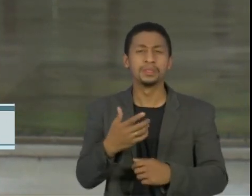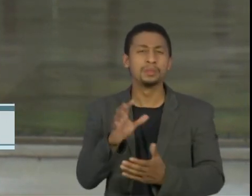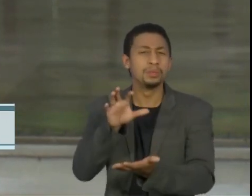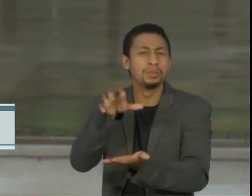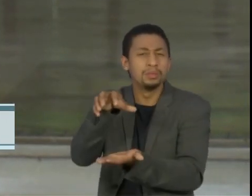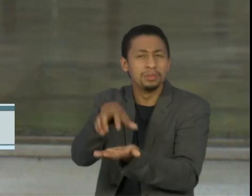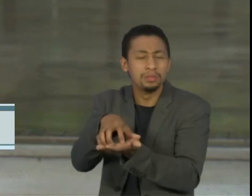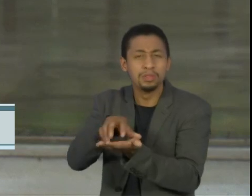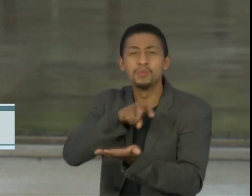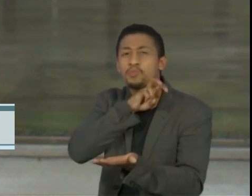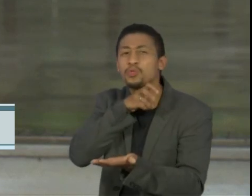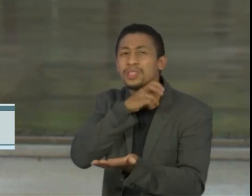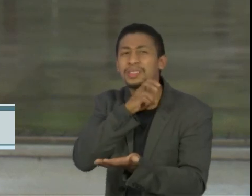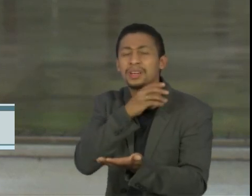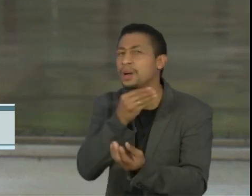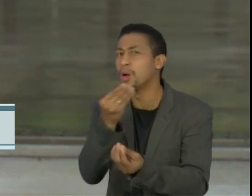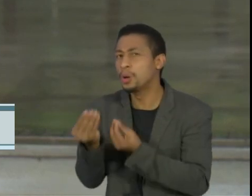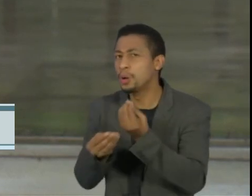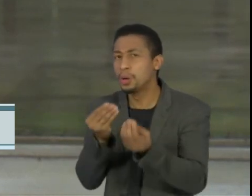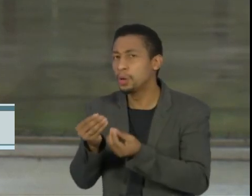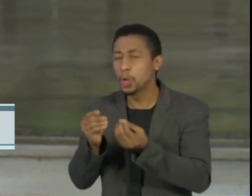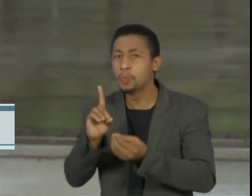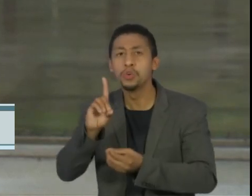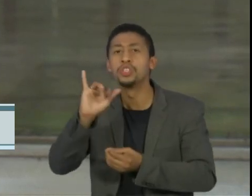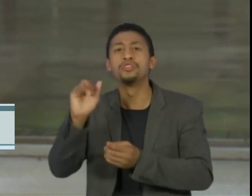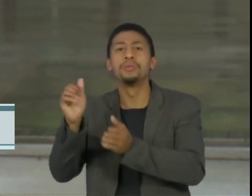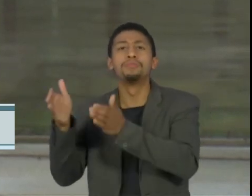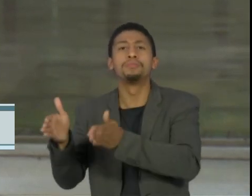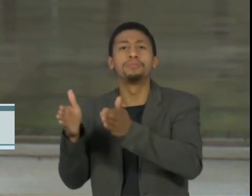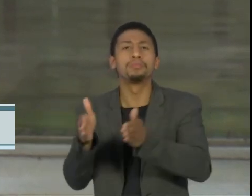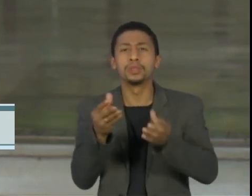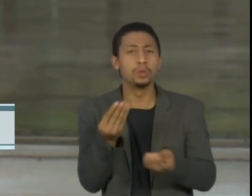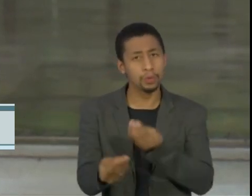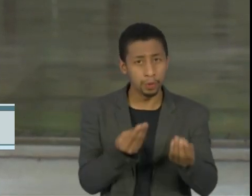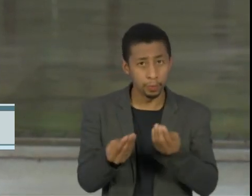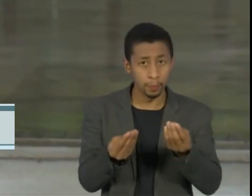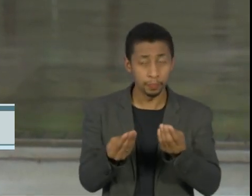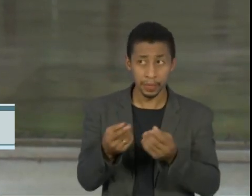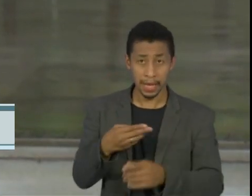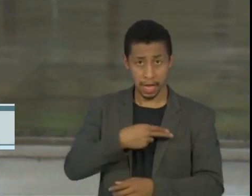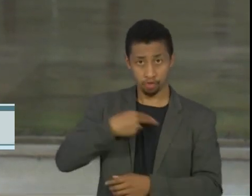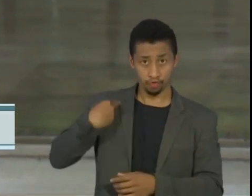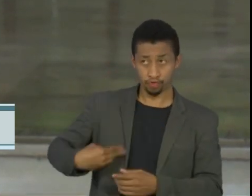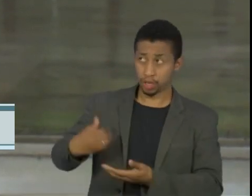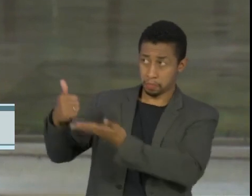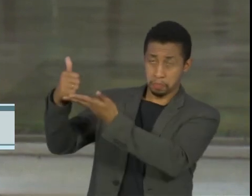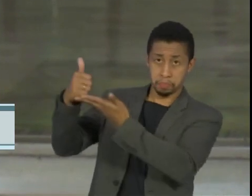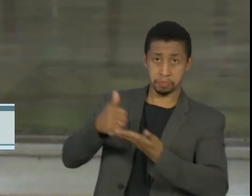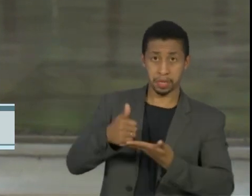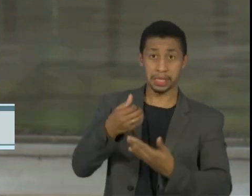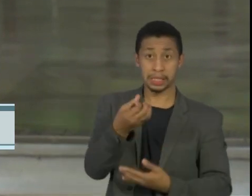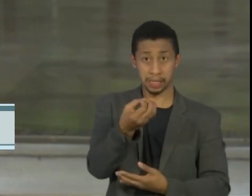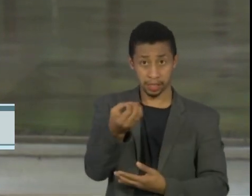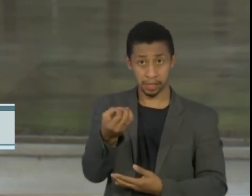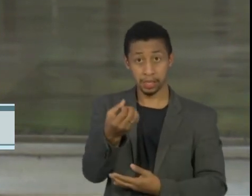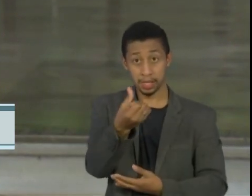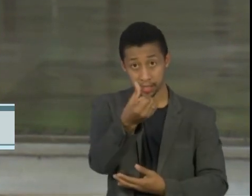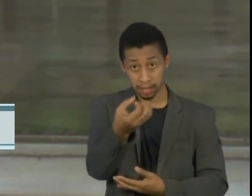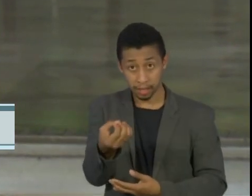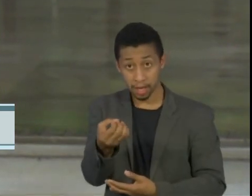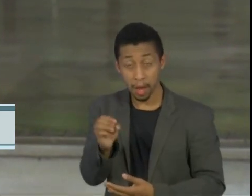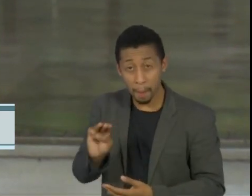Butantan. A vacina tem a previsão de 60 milhões de doses vindas da China, depois, claro, dos testes. E o